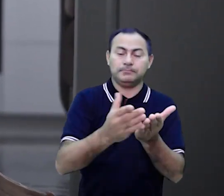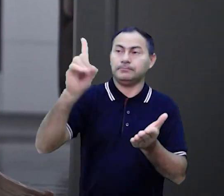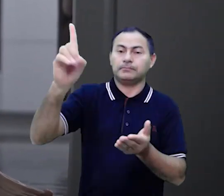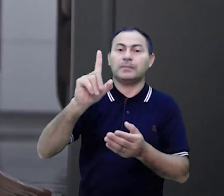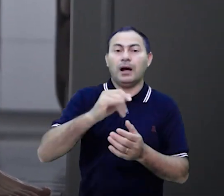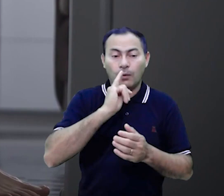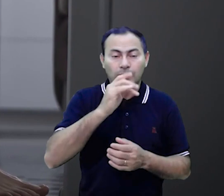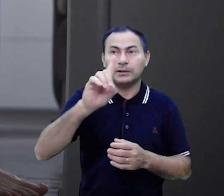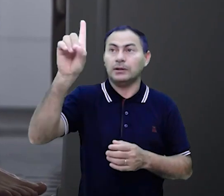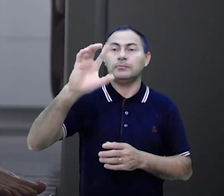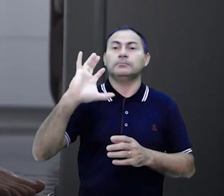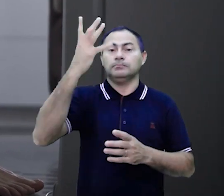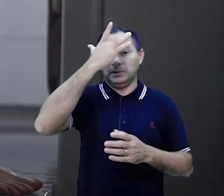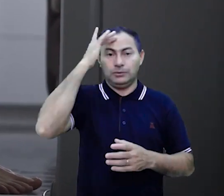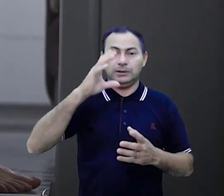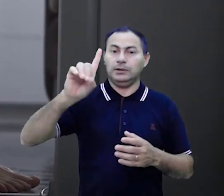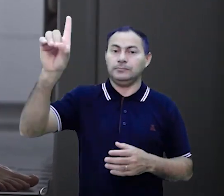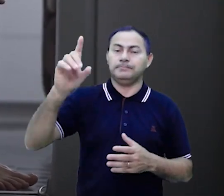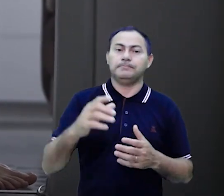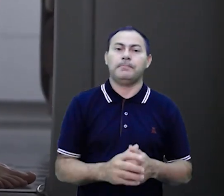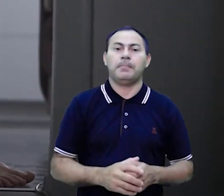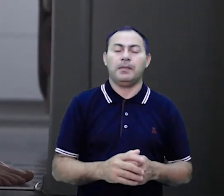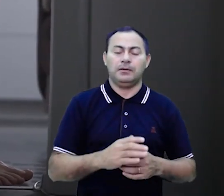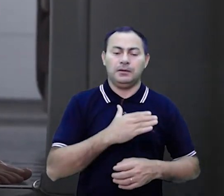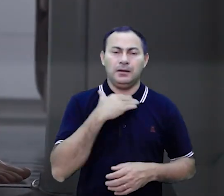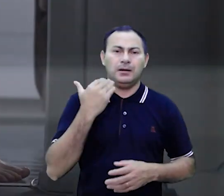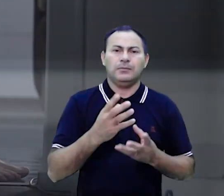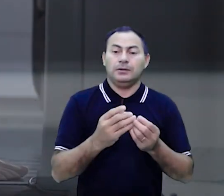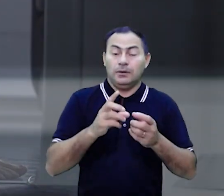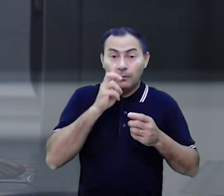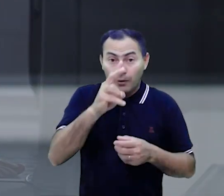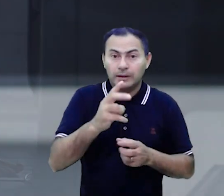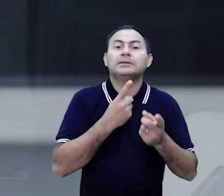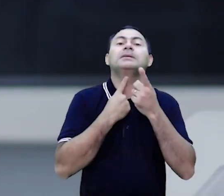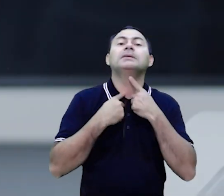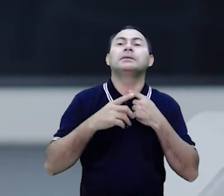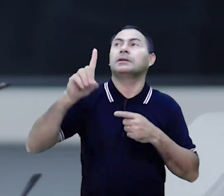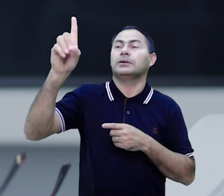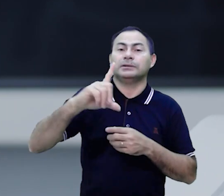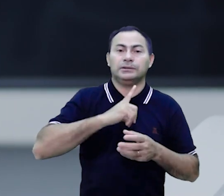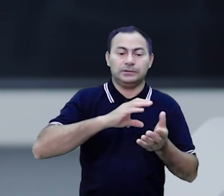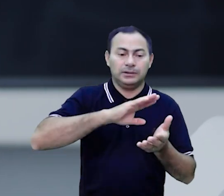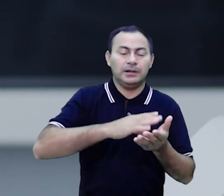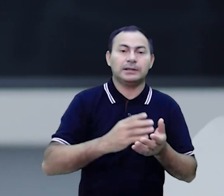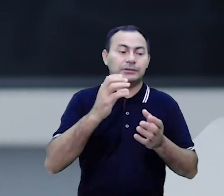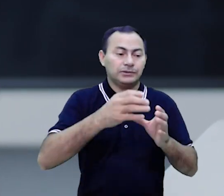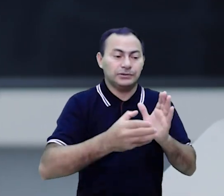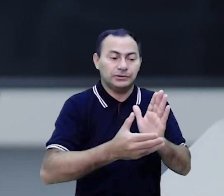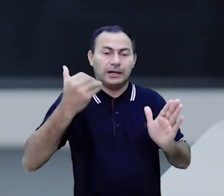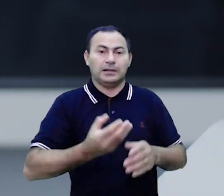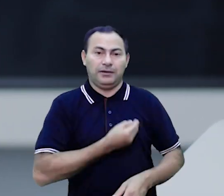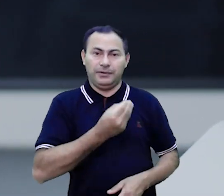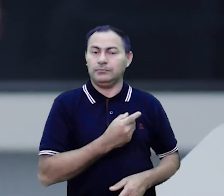as Escrituras contam o que aconteceu com grandes homens de Deus. O esgotamento foi tão intenso que eles desejaram que Deus tirasse-lhes